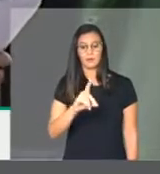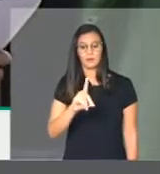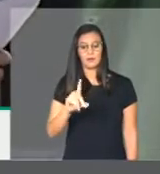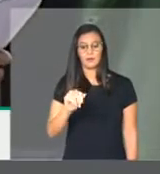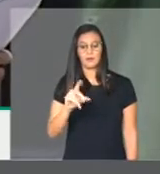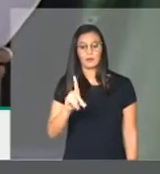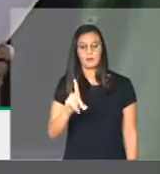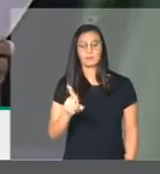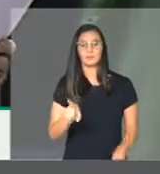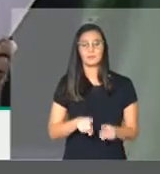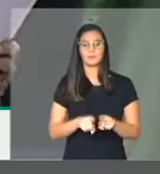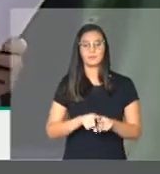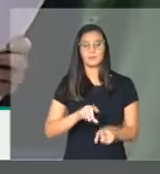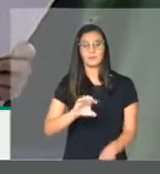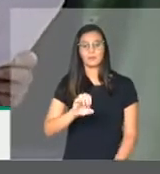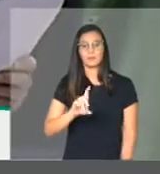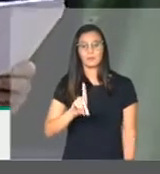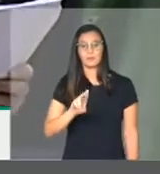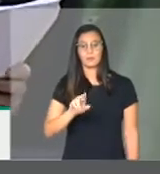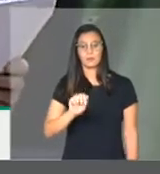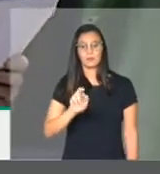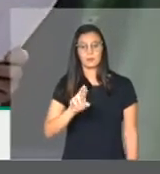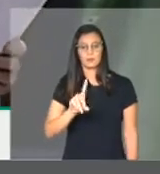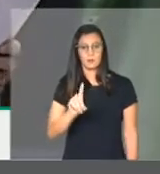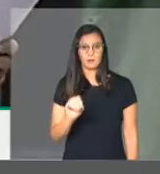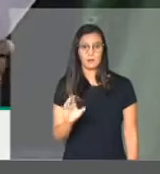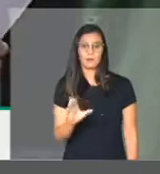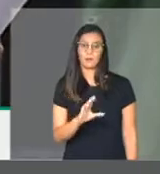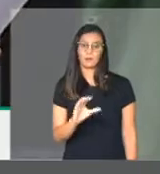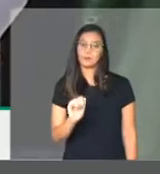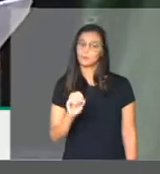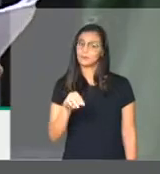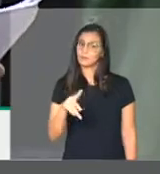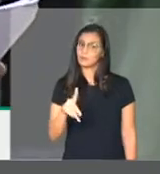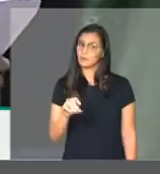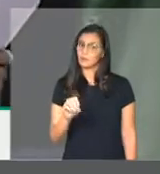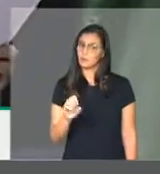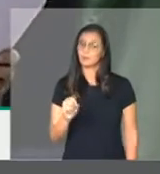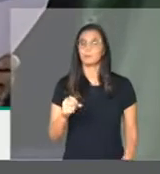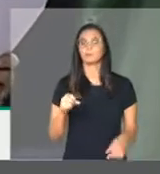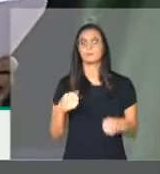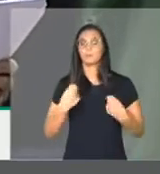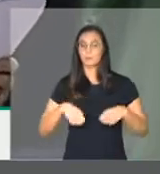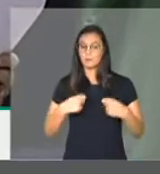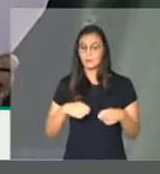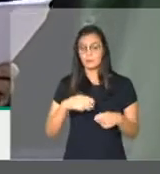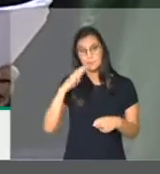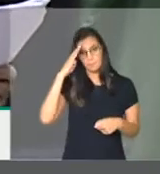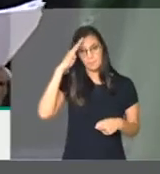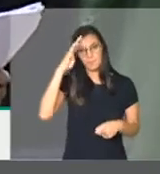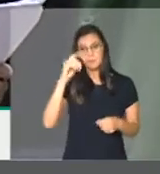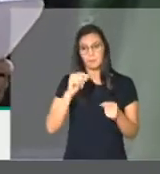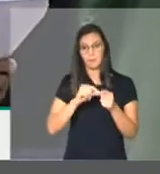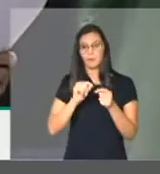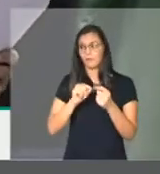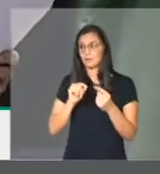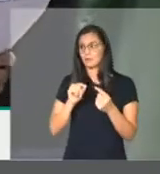e Eduardo Campos, não pode se dispensar de fazer oposição clara,